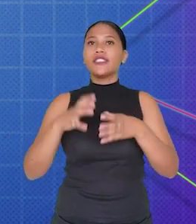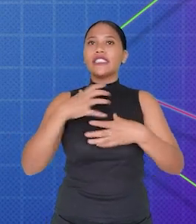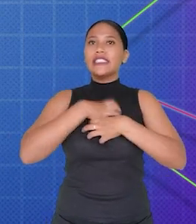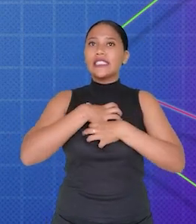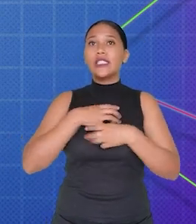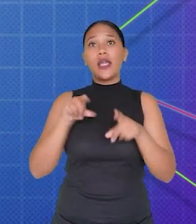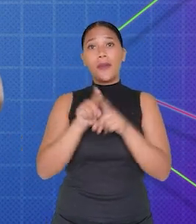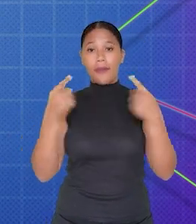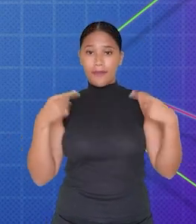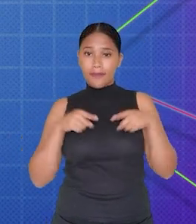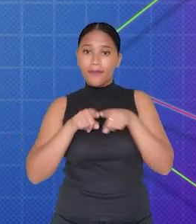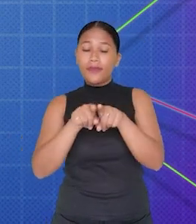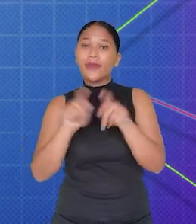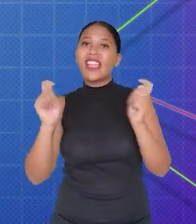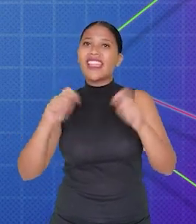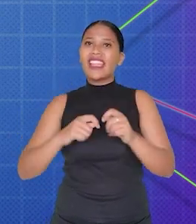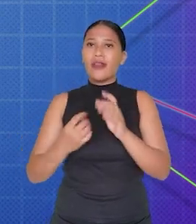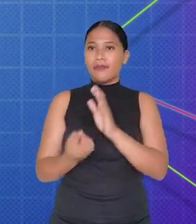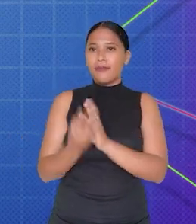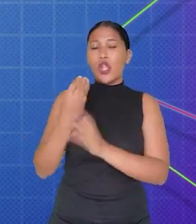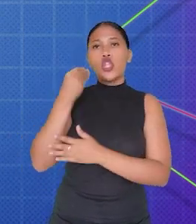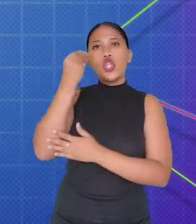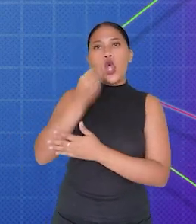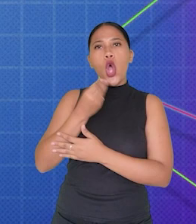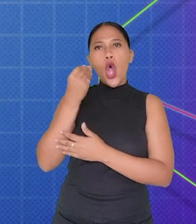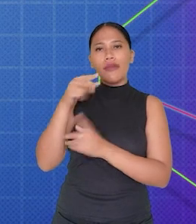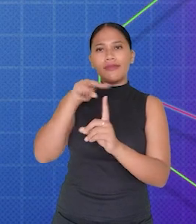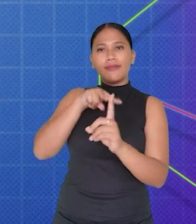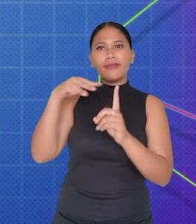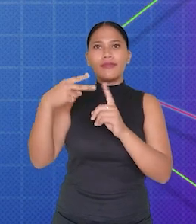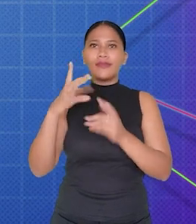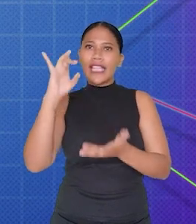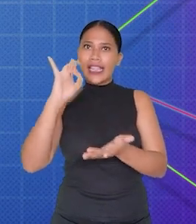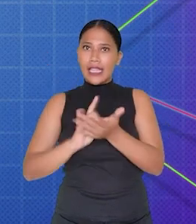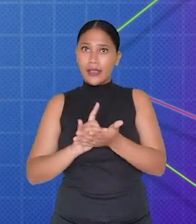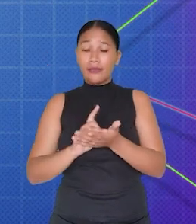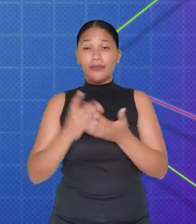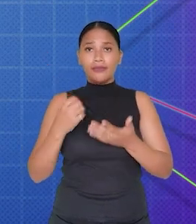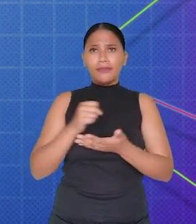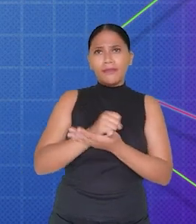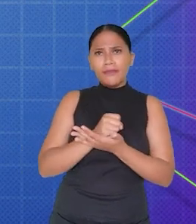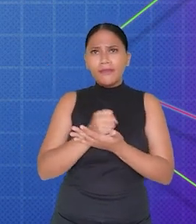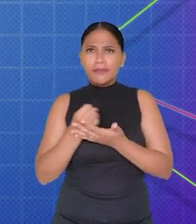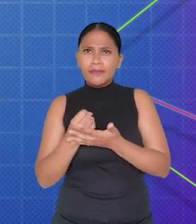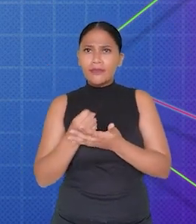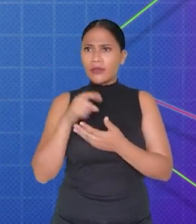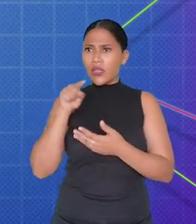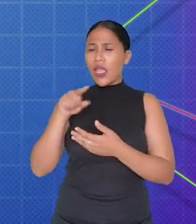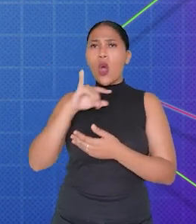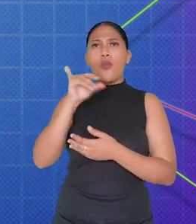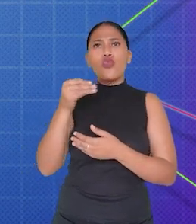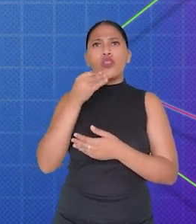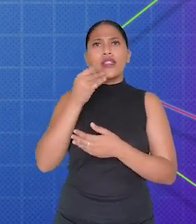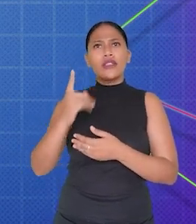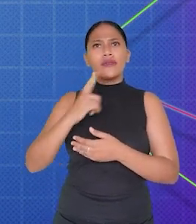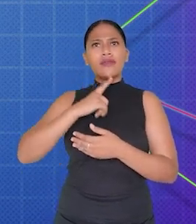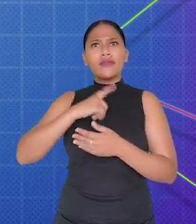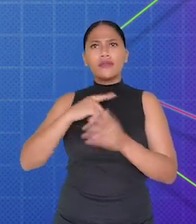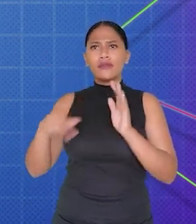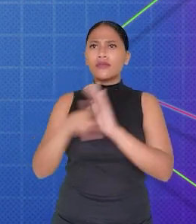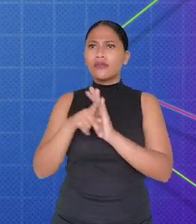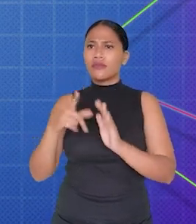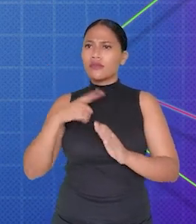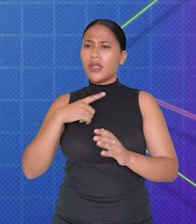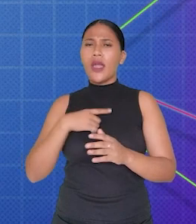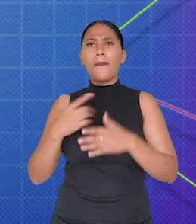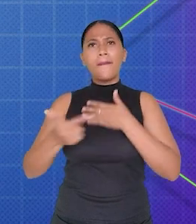ao mesmo tempo, em que é capaz de experimentar novas perspectivas e realidades. Ao jogar um jogo, o jogador tem a oportunidade de se colocar